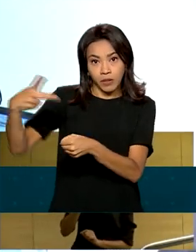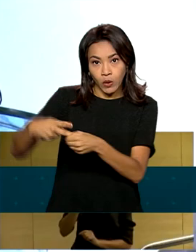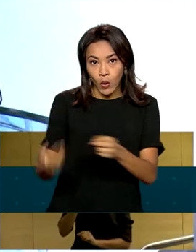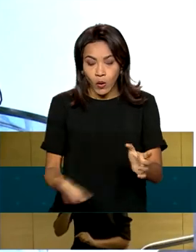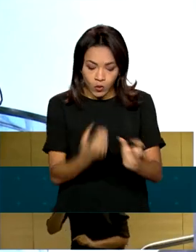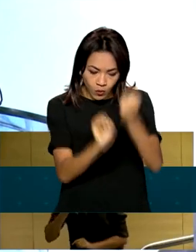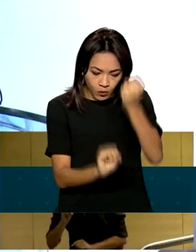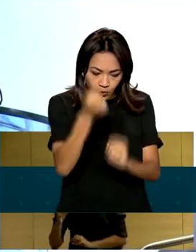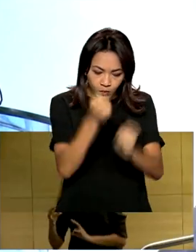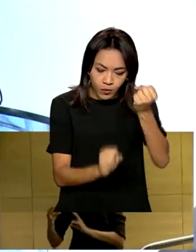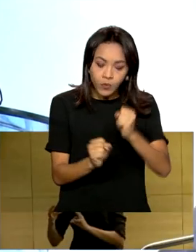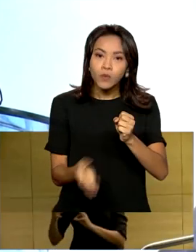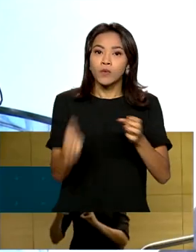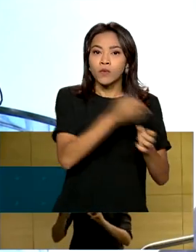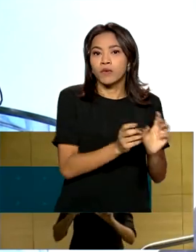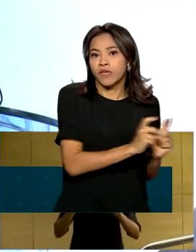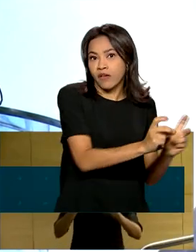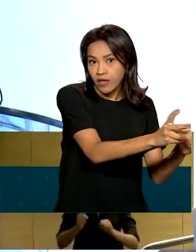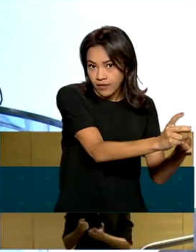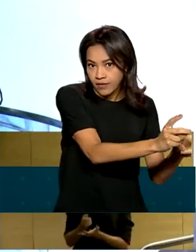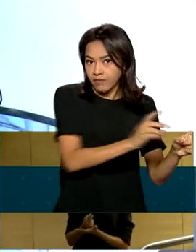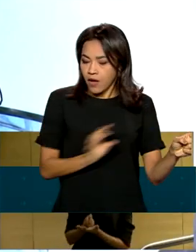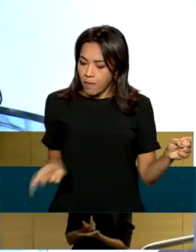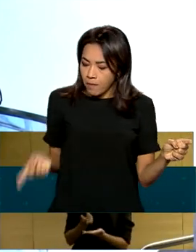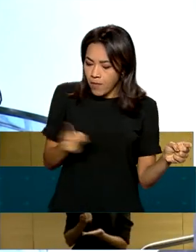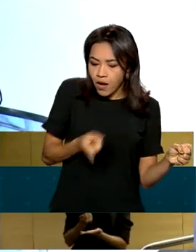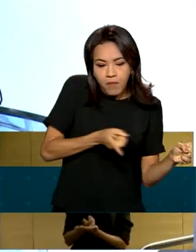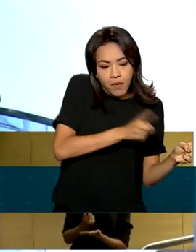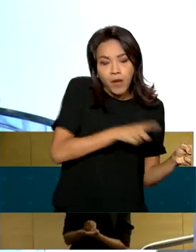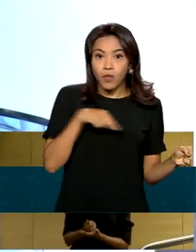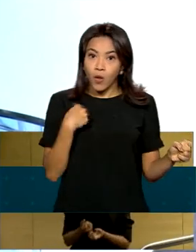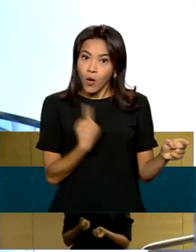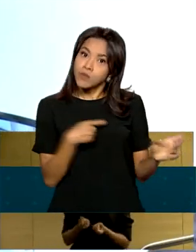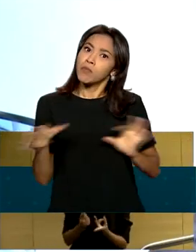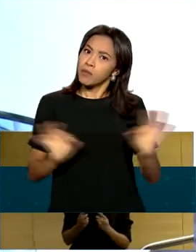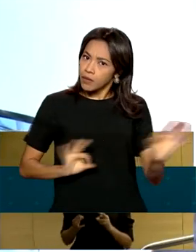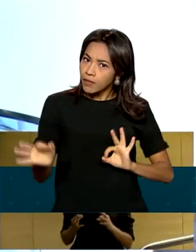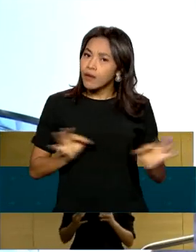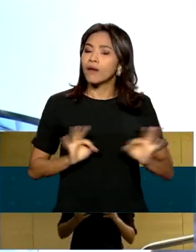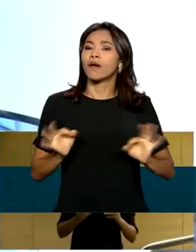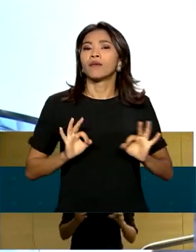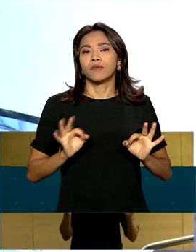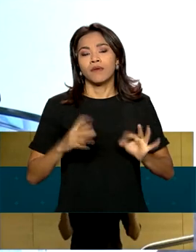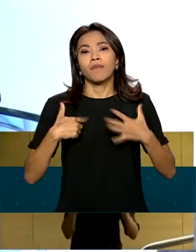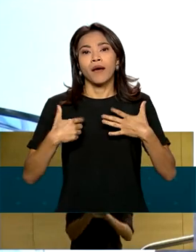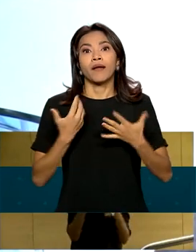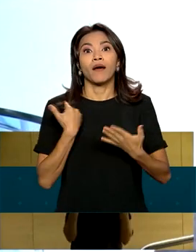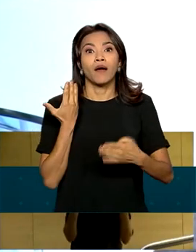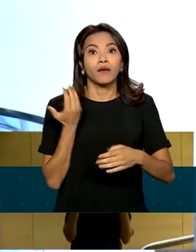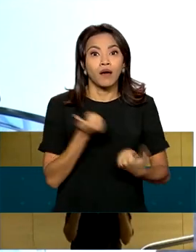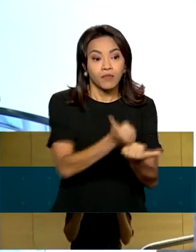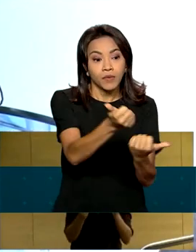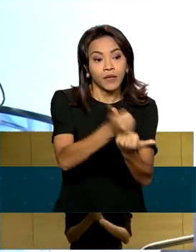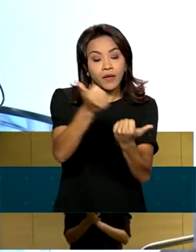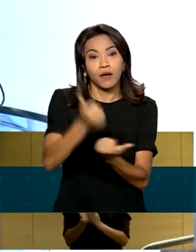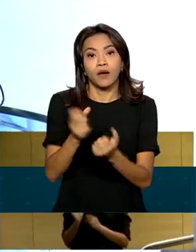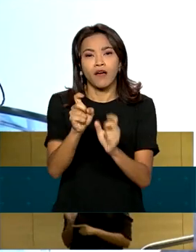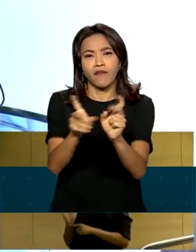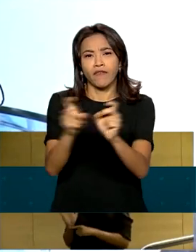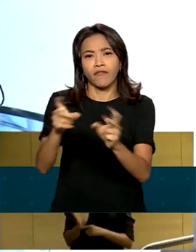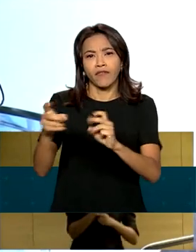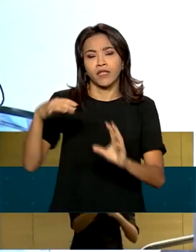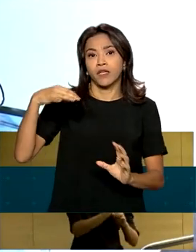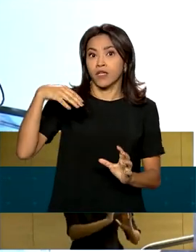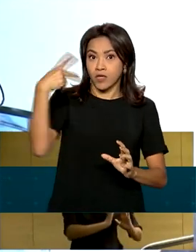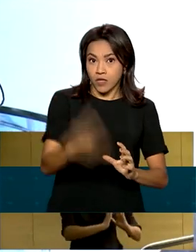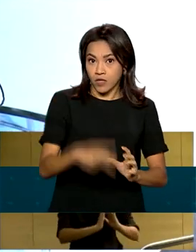nossos mercados consumidores. Estamos preparados para atender o mercado doméstico e o mercado global.